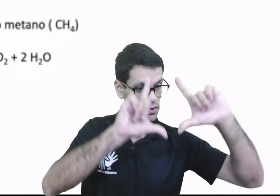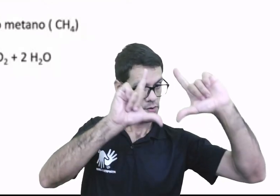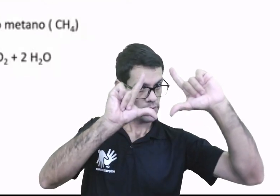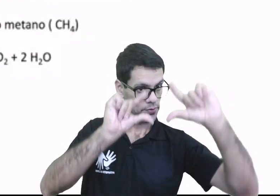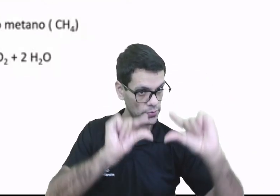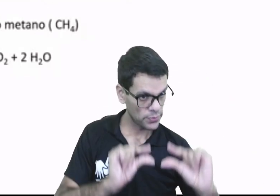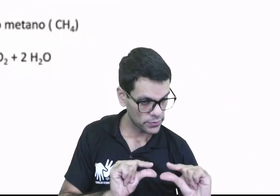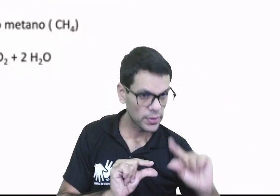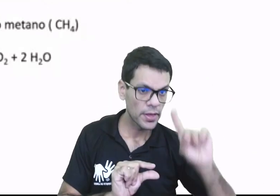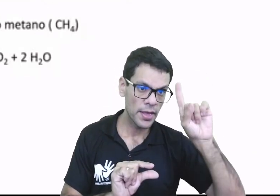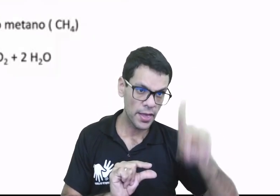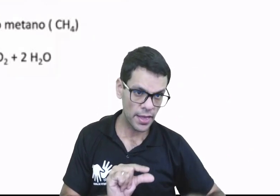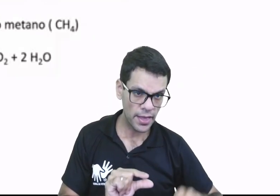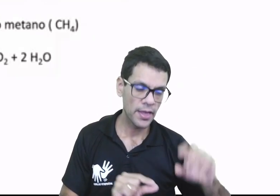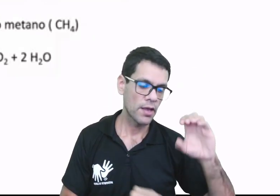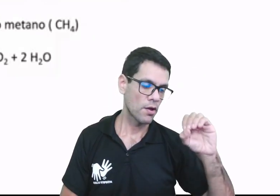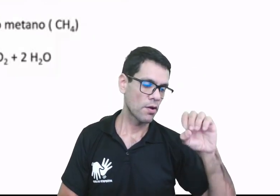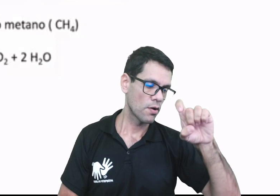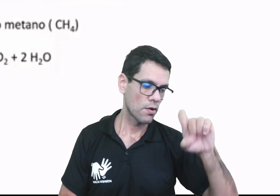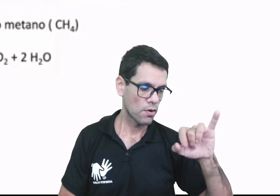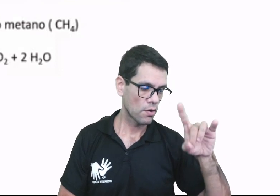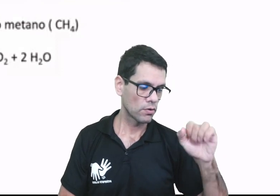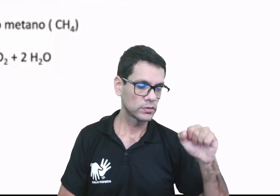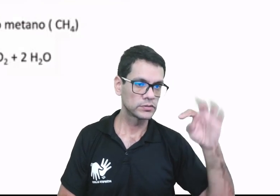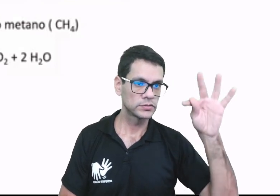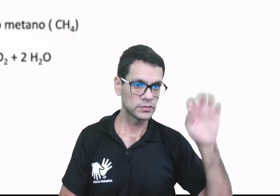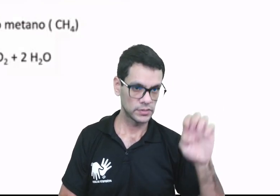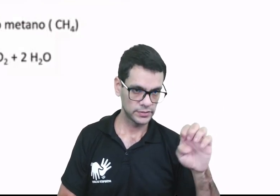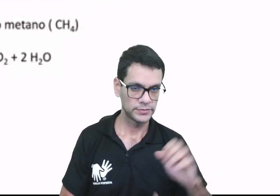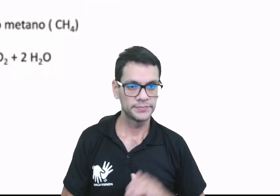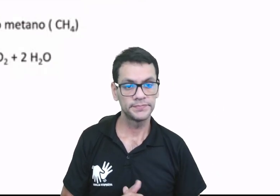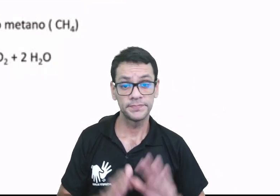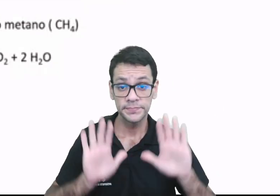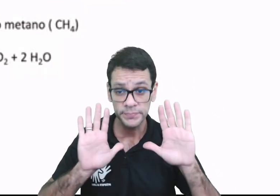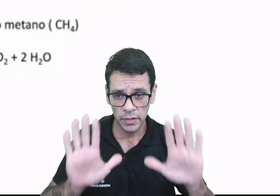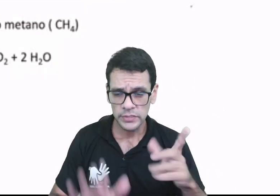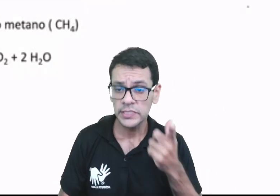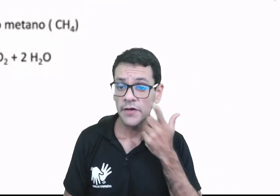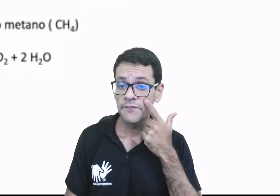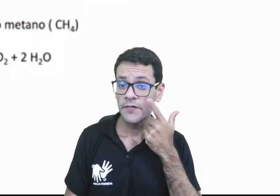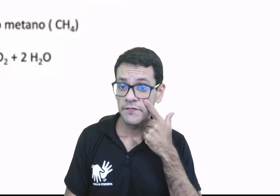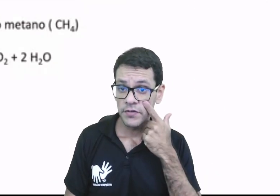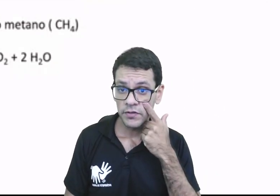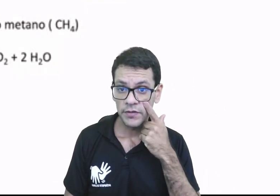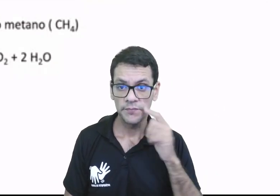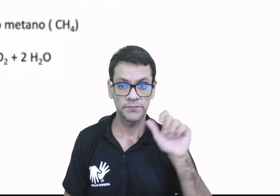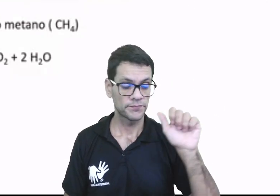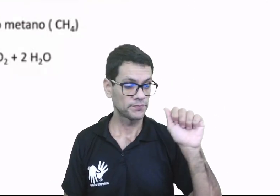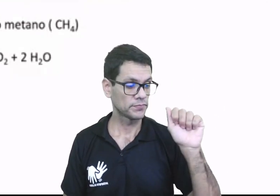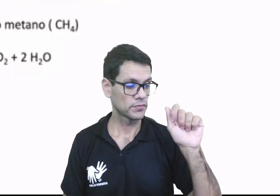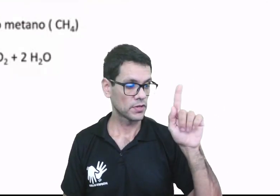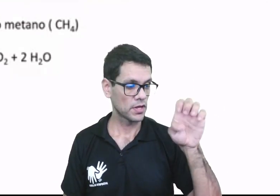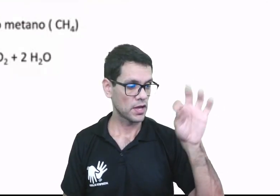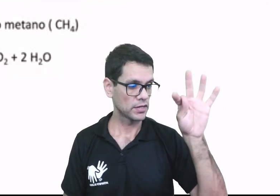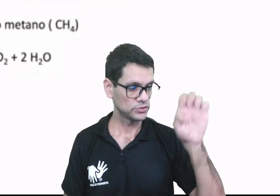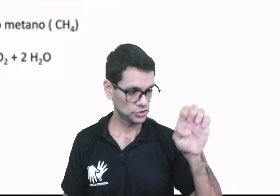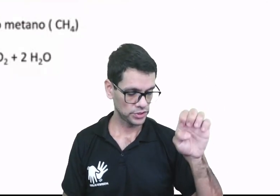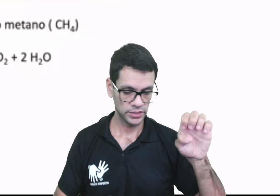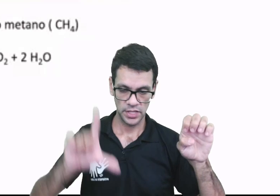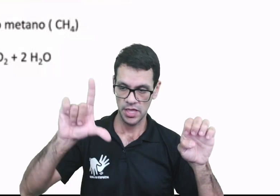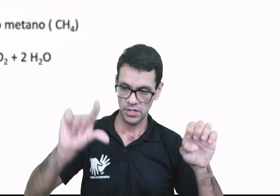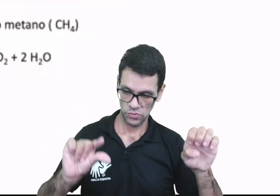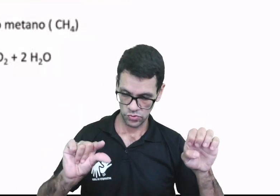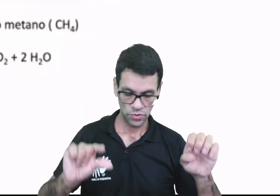redução e é o agente oxidante. Só que aqui a gente já vai ver que o agente oxidante e o agente redutor não